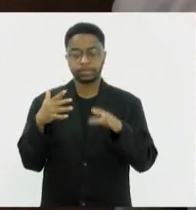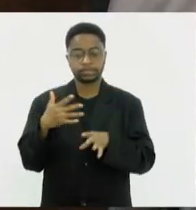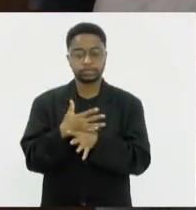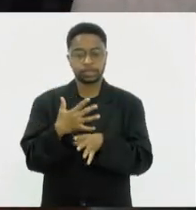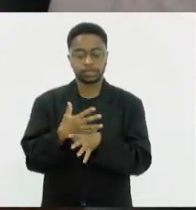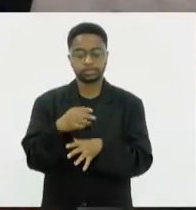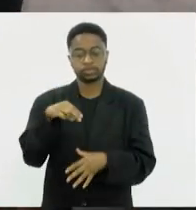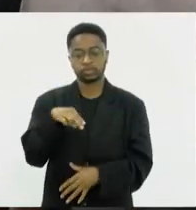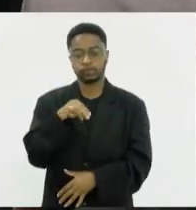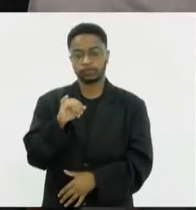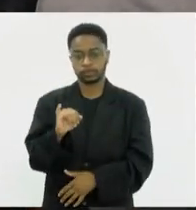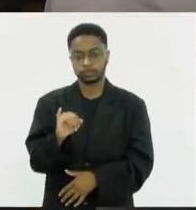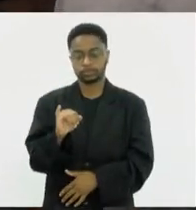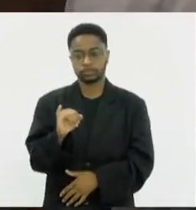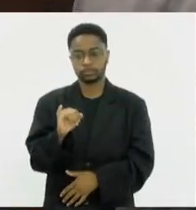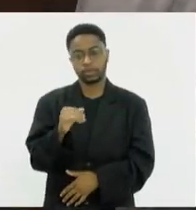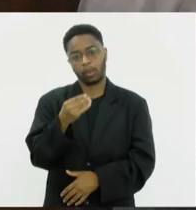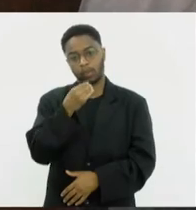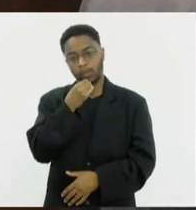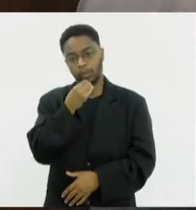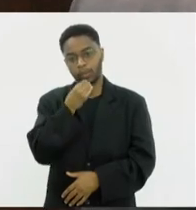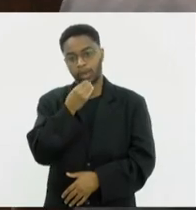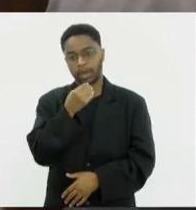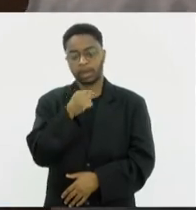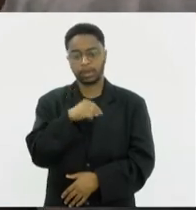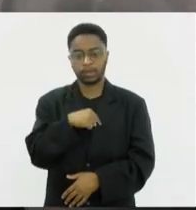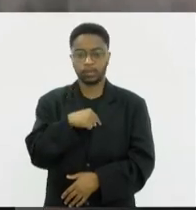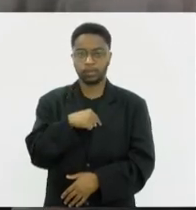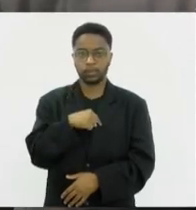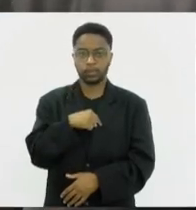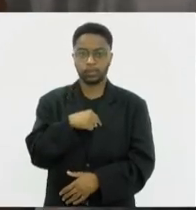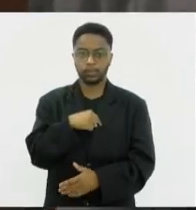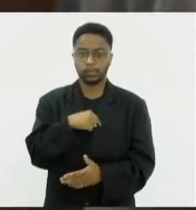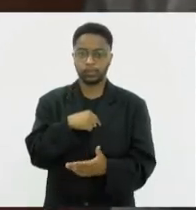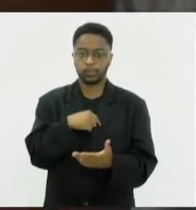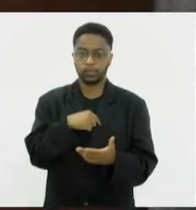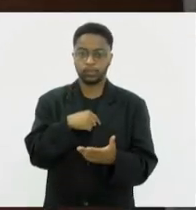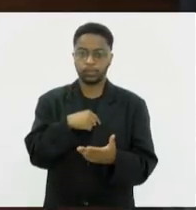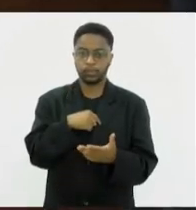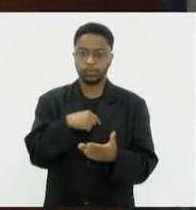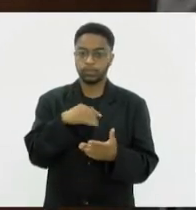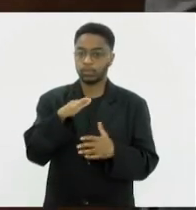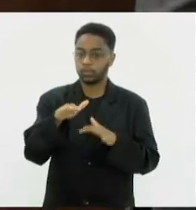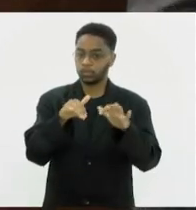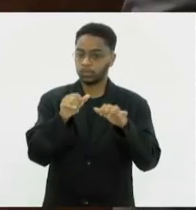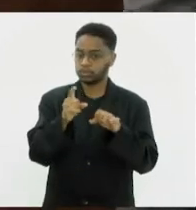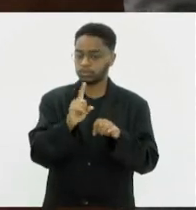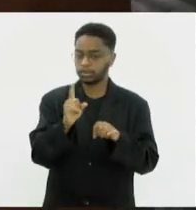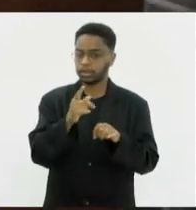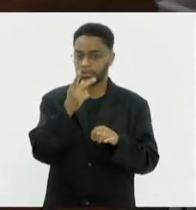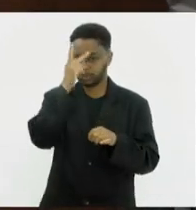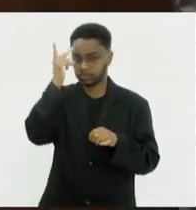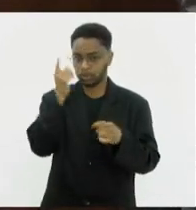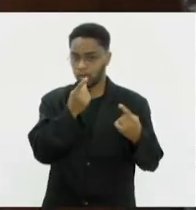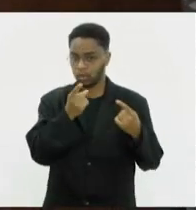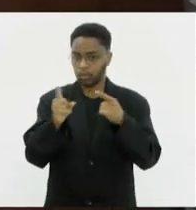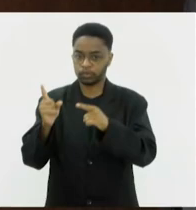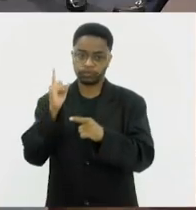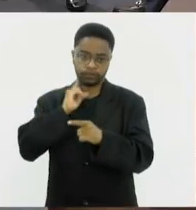claro. Não vou chegar a tanto de convocar os iguaçuanos para torcer contra o meu Flamengo, tá,